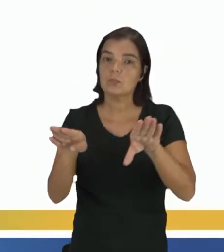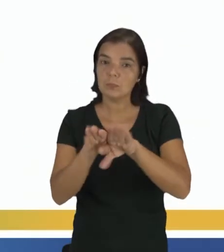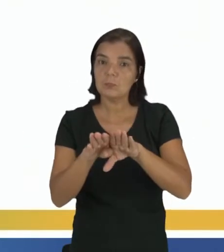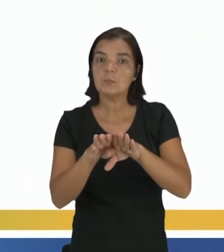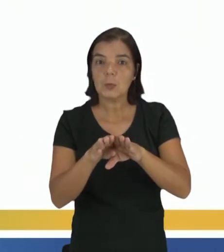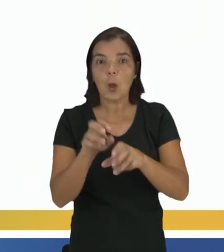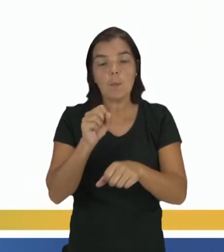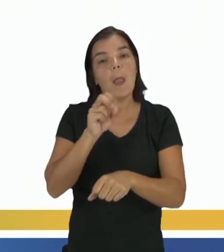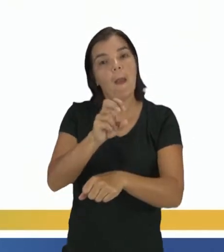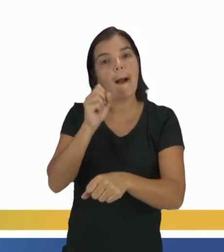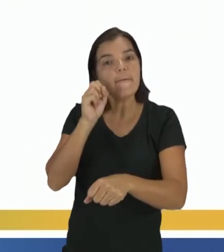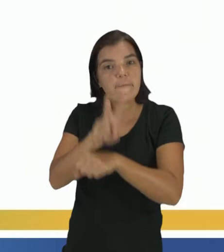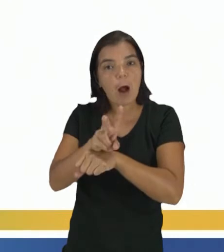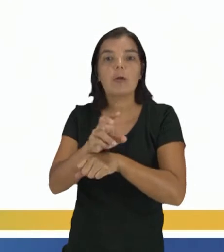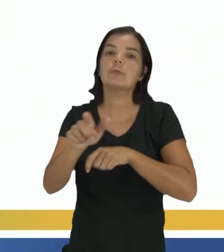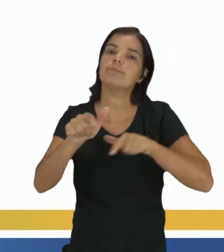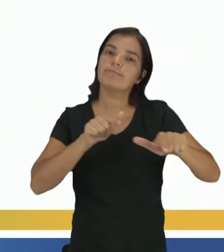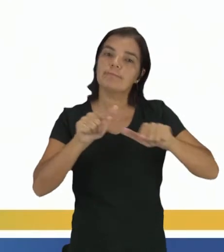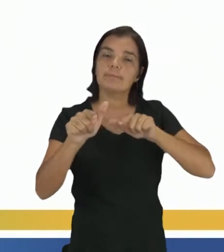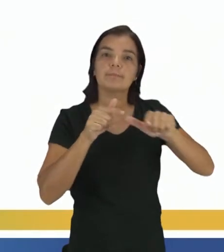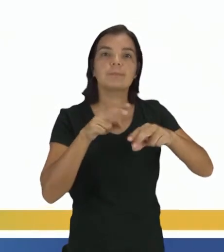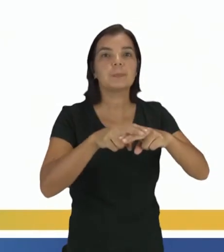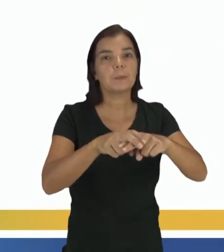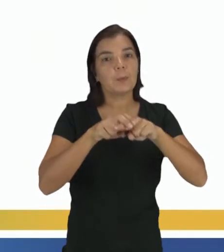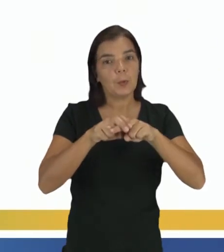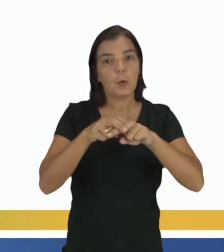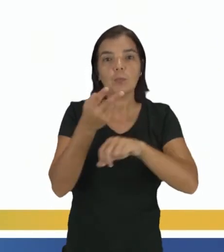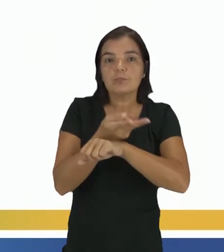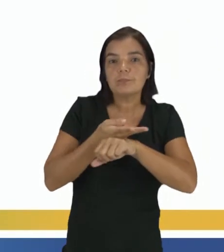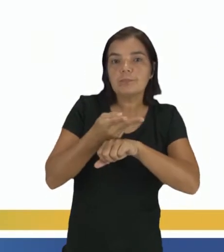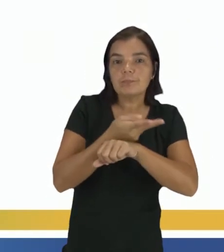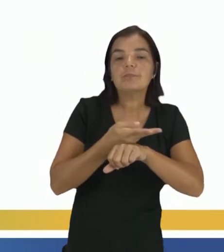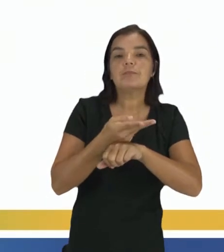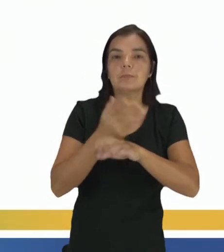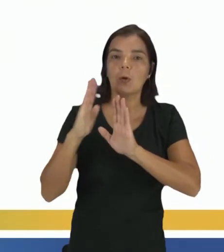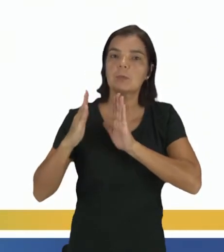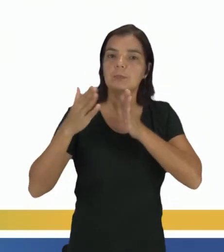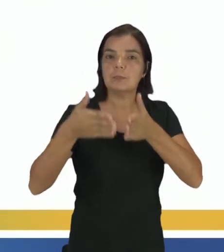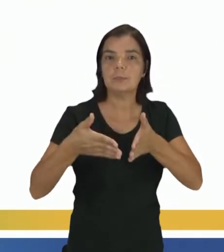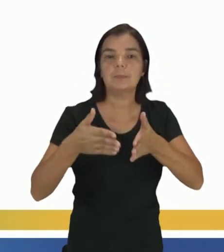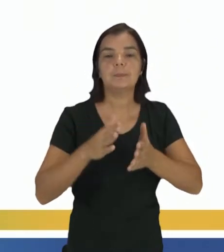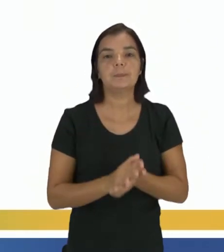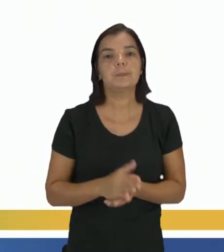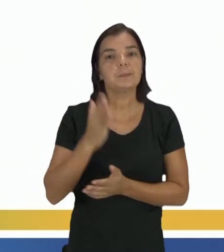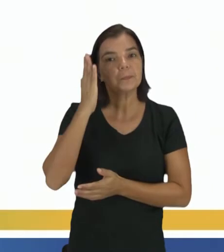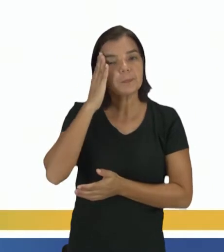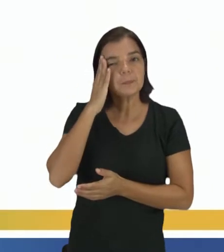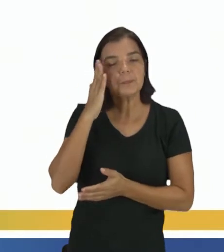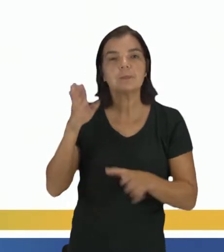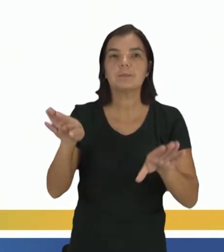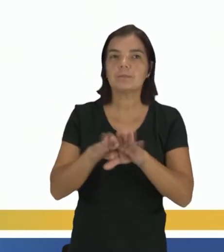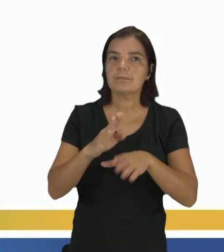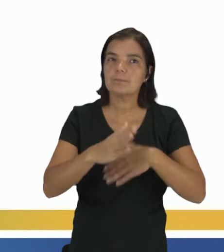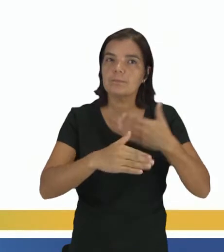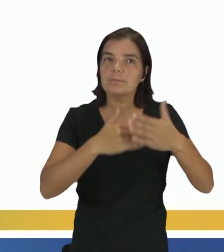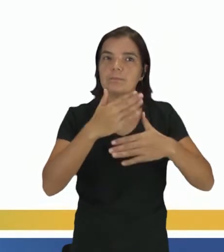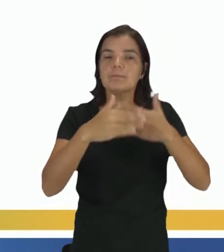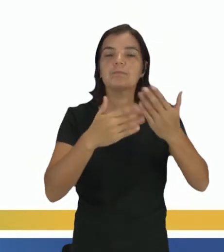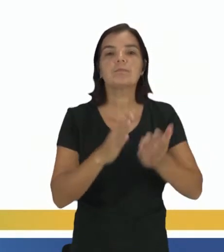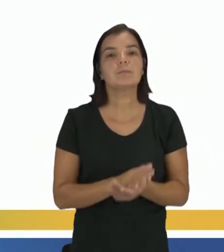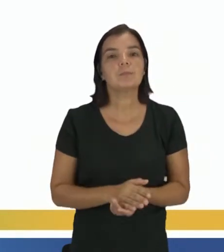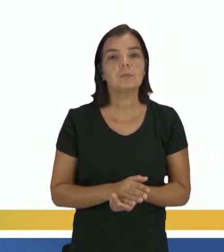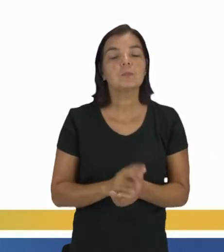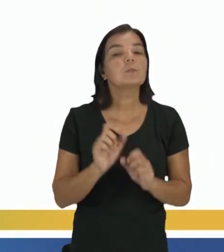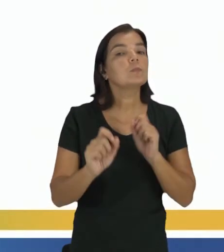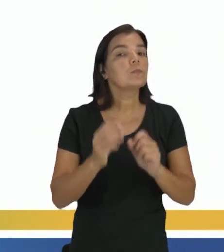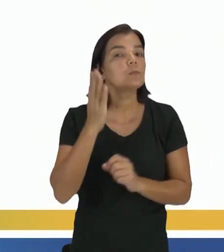as ofertas de trabalho. Por isso que elas vão em busca dessa direção. Para entender também um pouco desse processo de urbanização, a